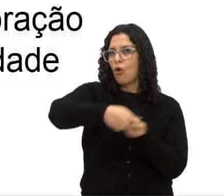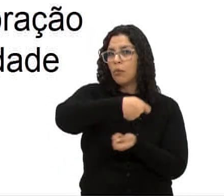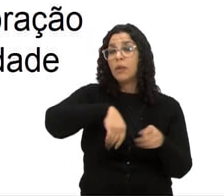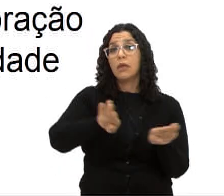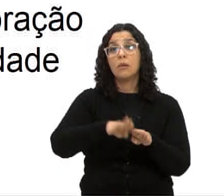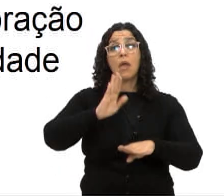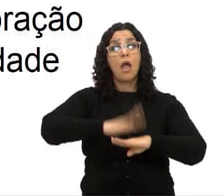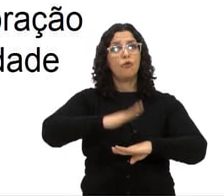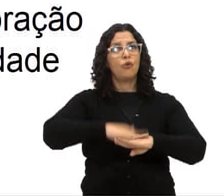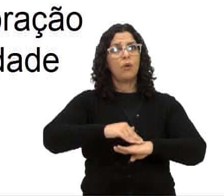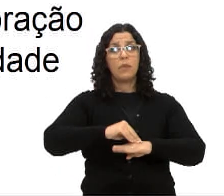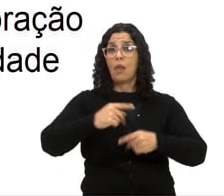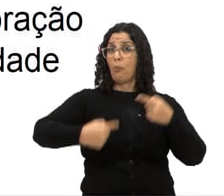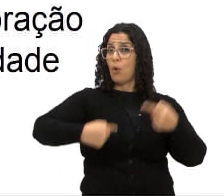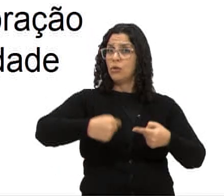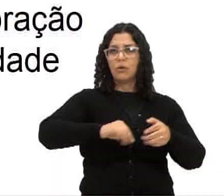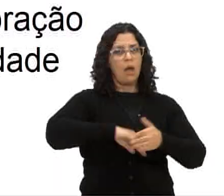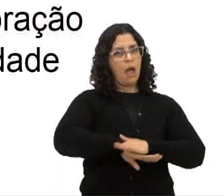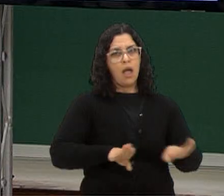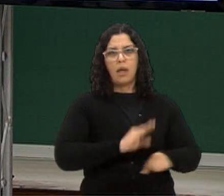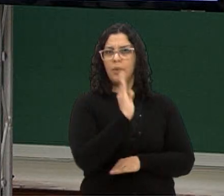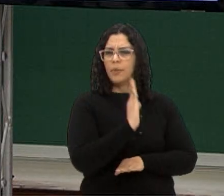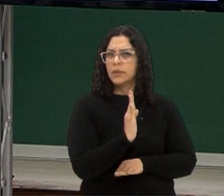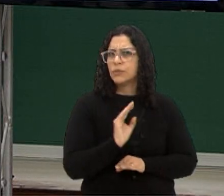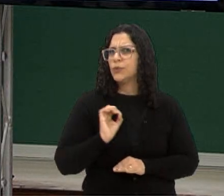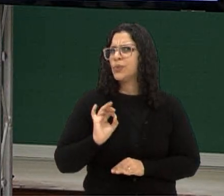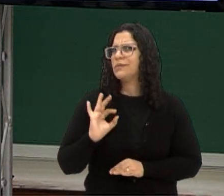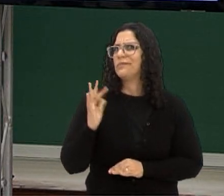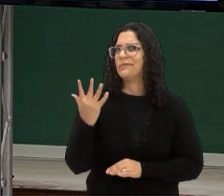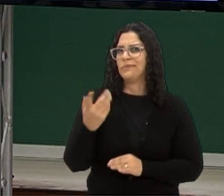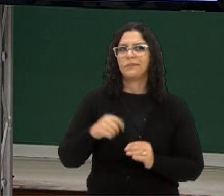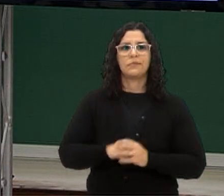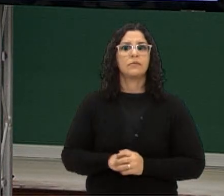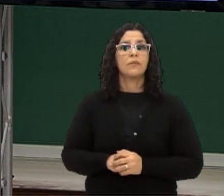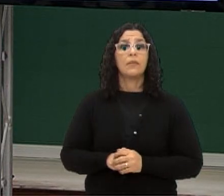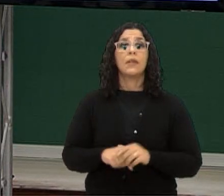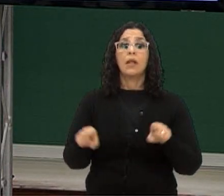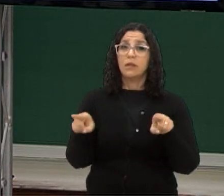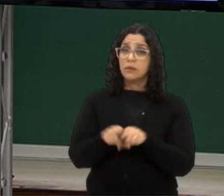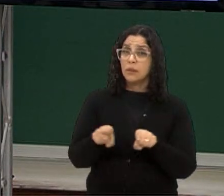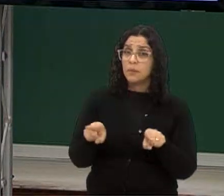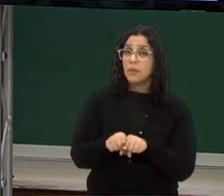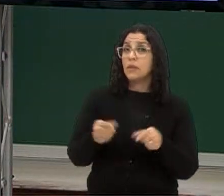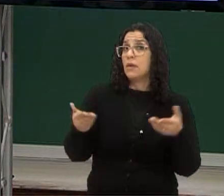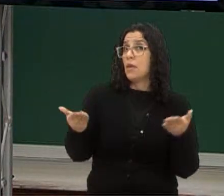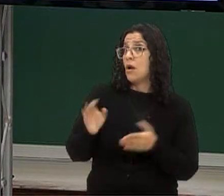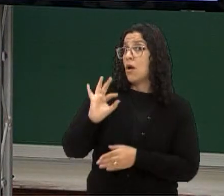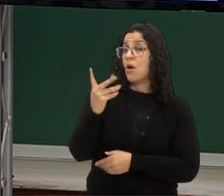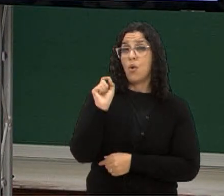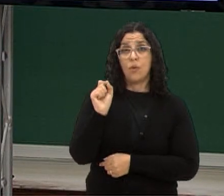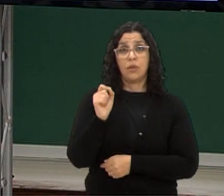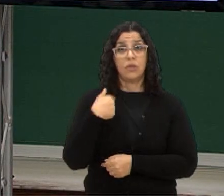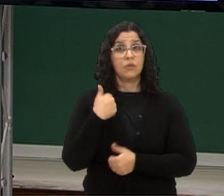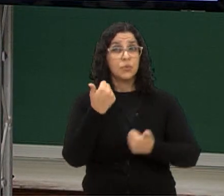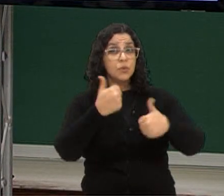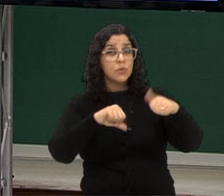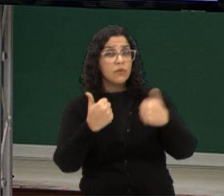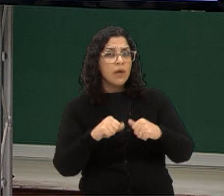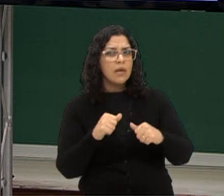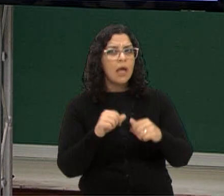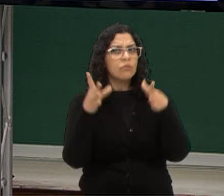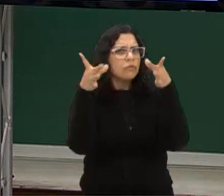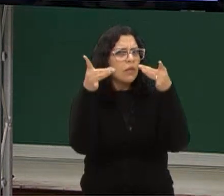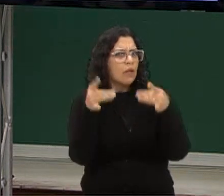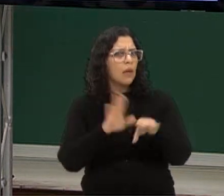e autonomia política. O que foi isso? Tá? O que foi isso? Vamos analisar isso aqui com um pouco